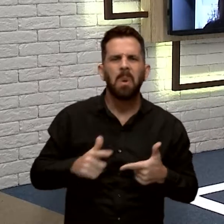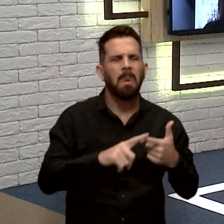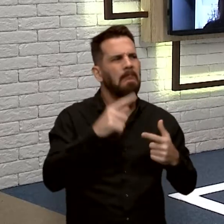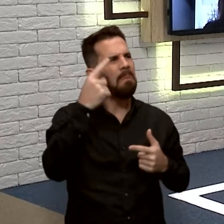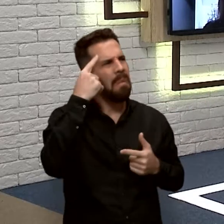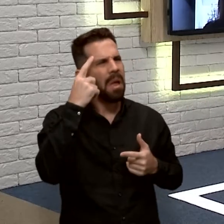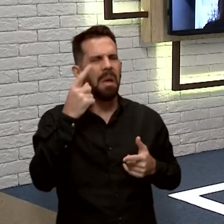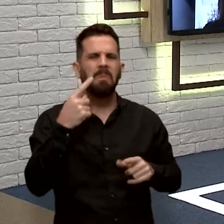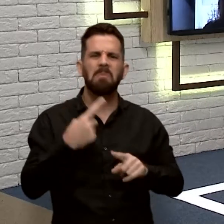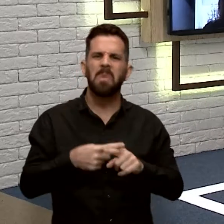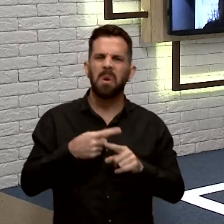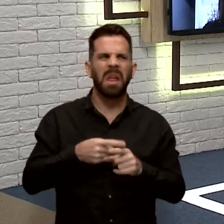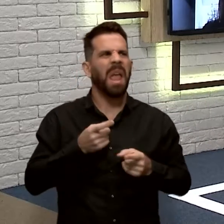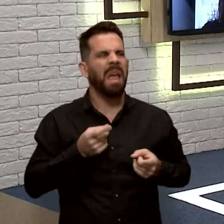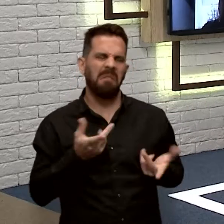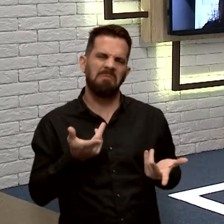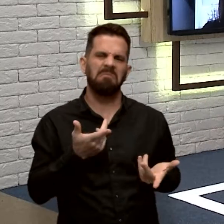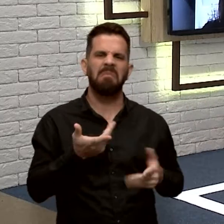da música?